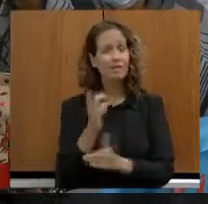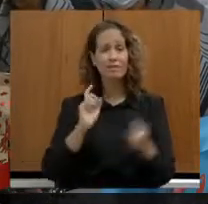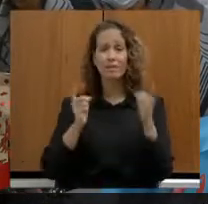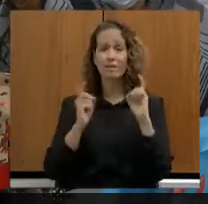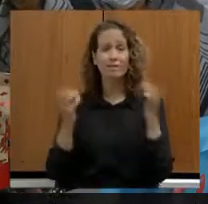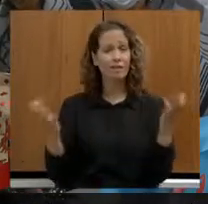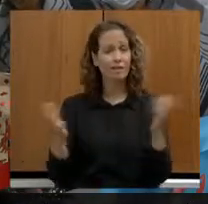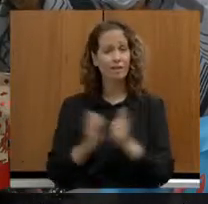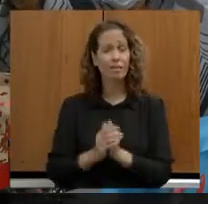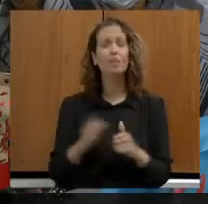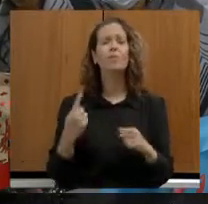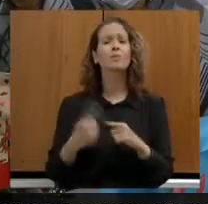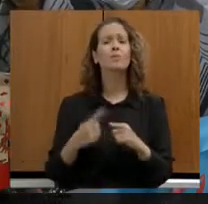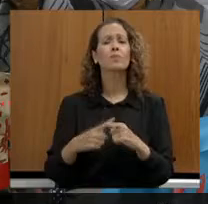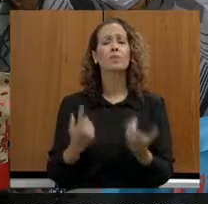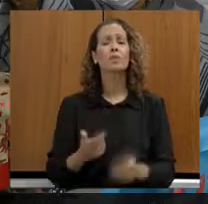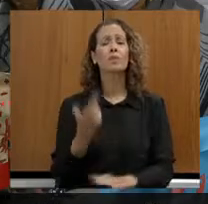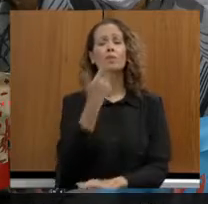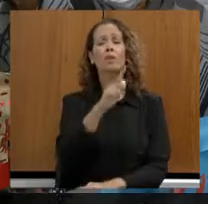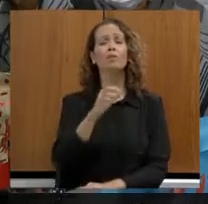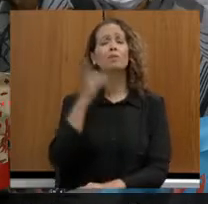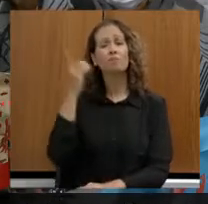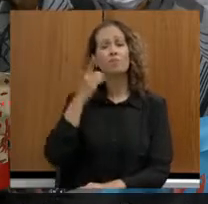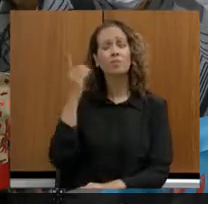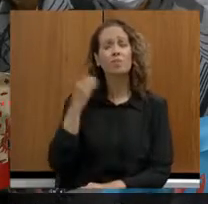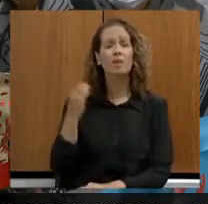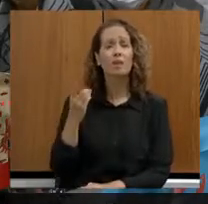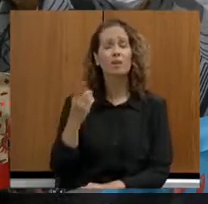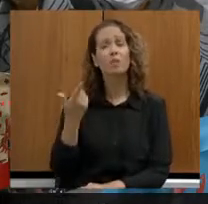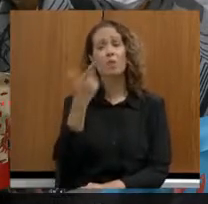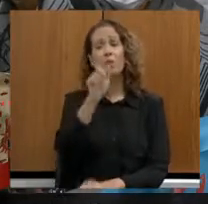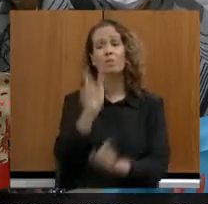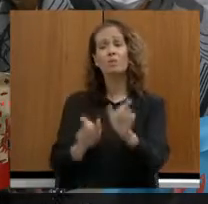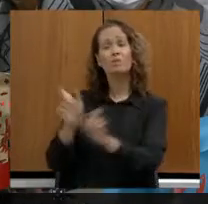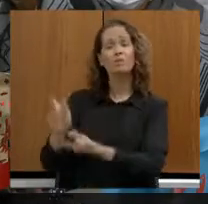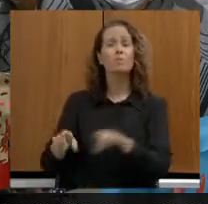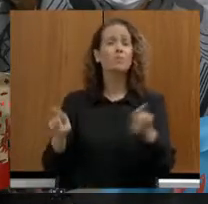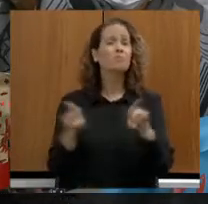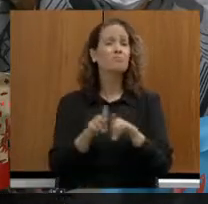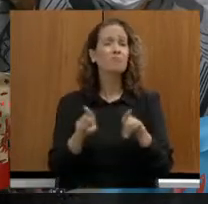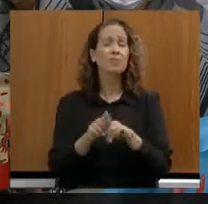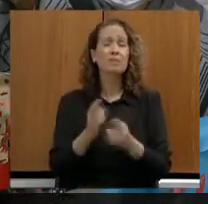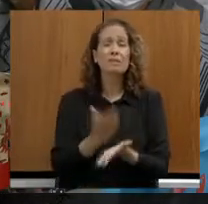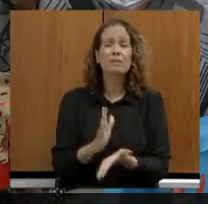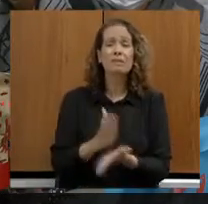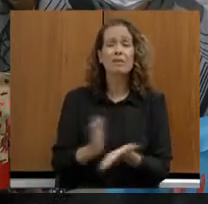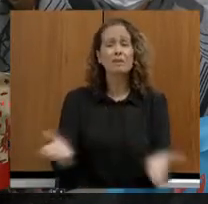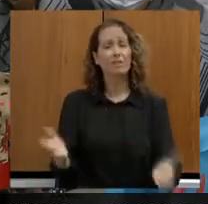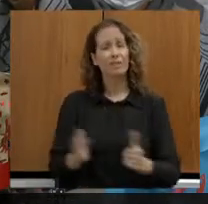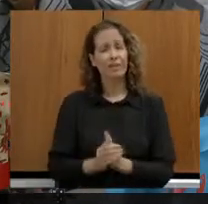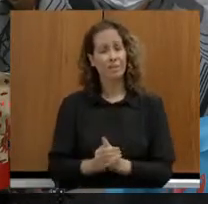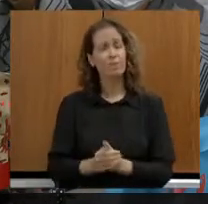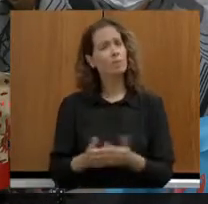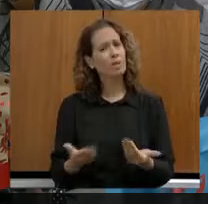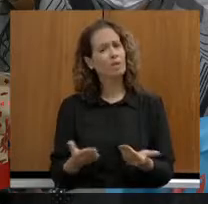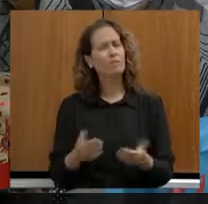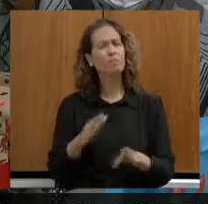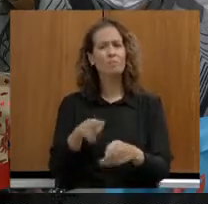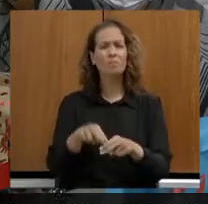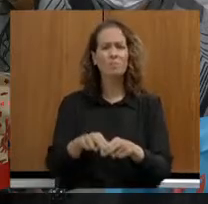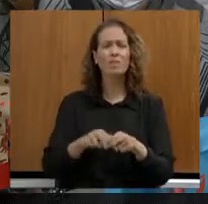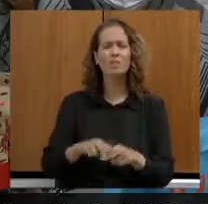por Há muitos outros detalhes que não só o senhor isso também os incomoda e nem por isso